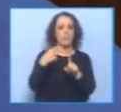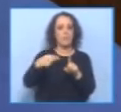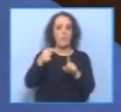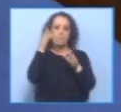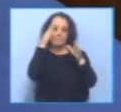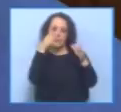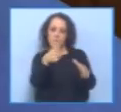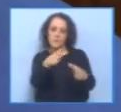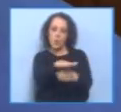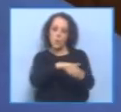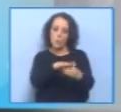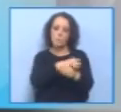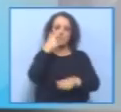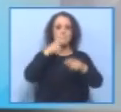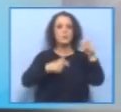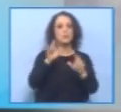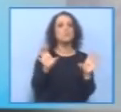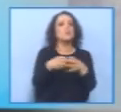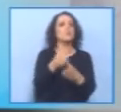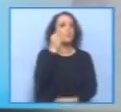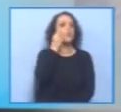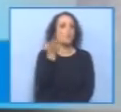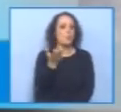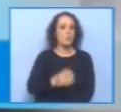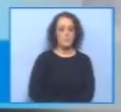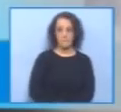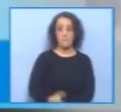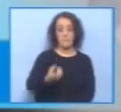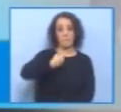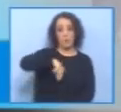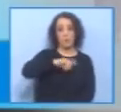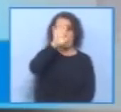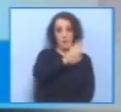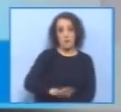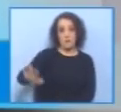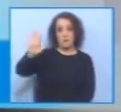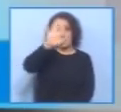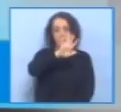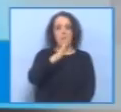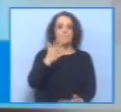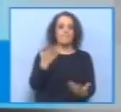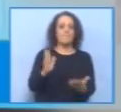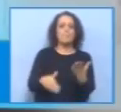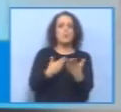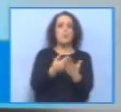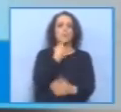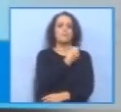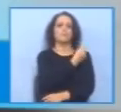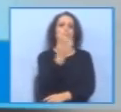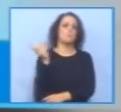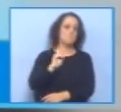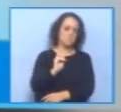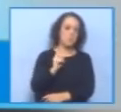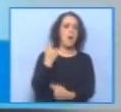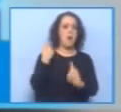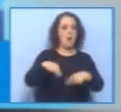grupo de pessoas no ambiente eclesial? Claro, nós não temos a nível nacional grandes propostas, pode existir uma